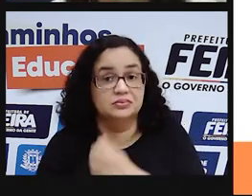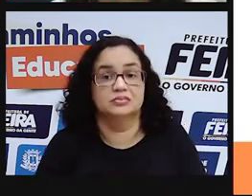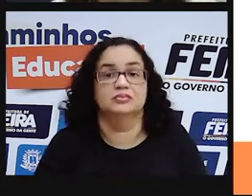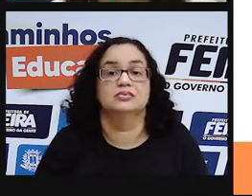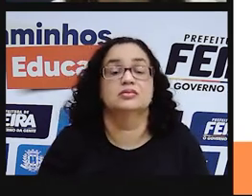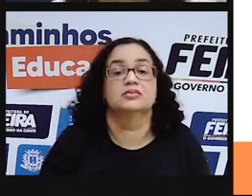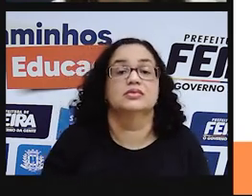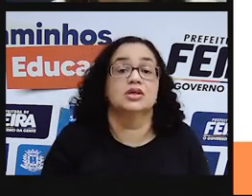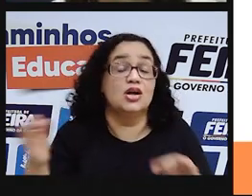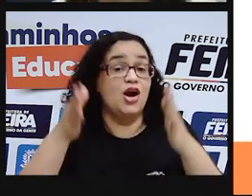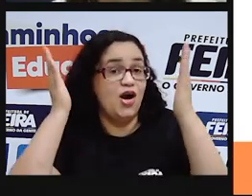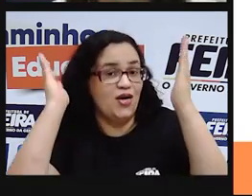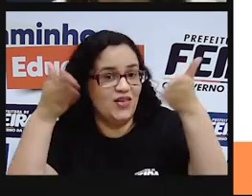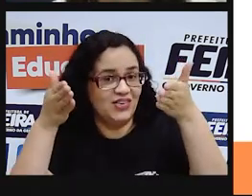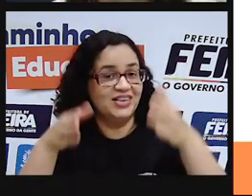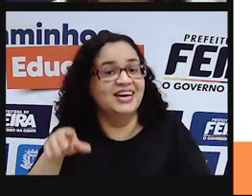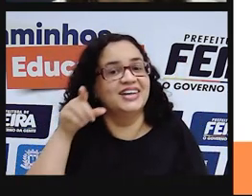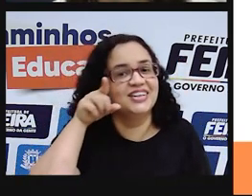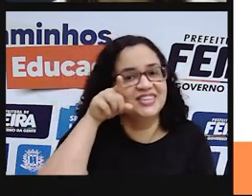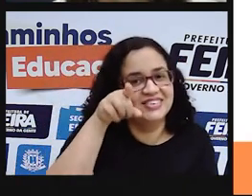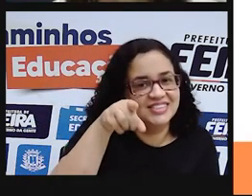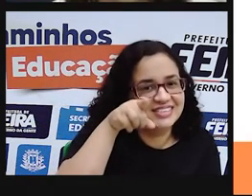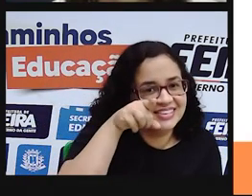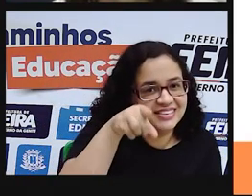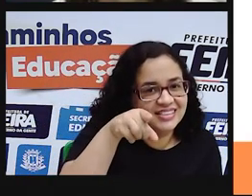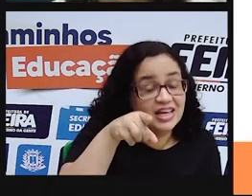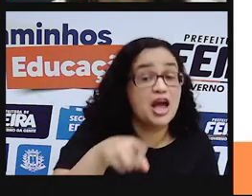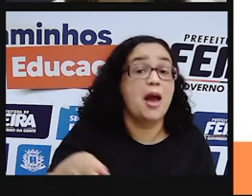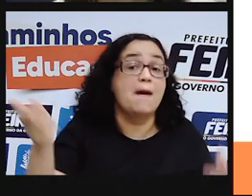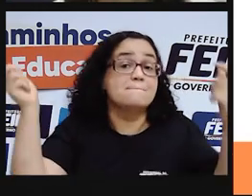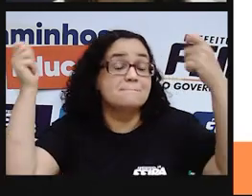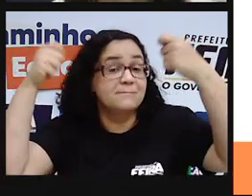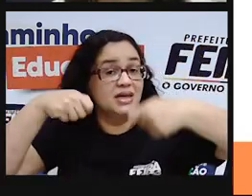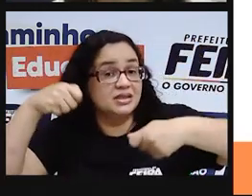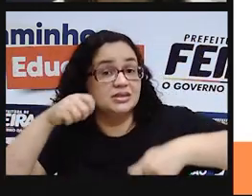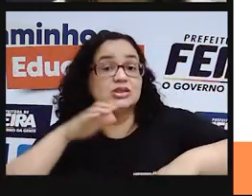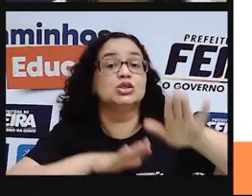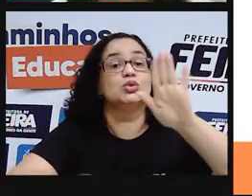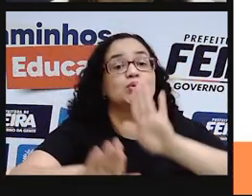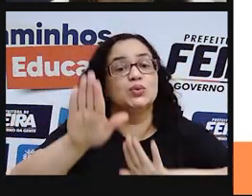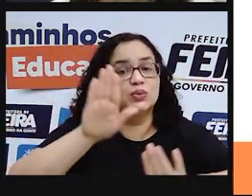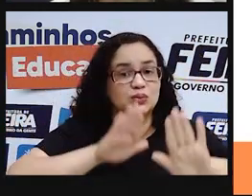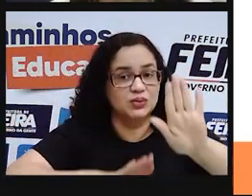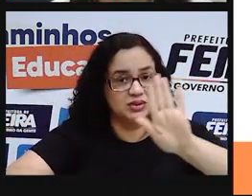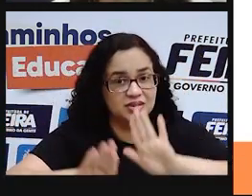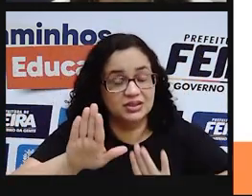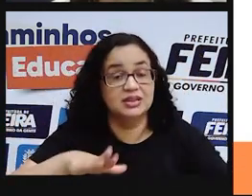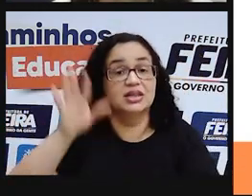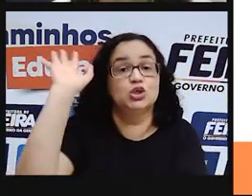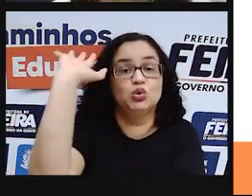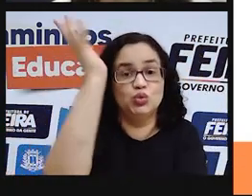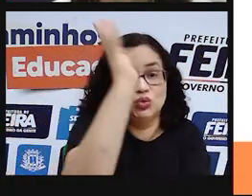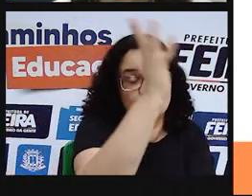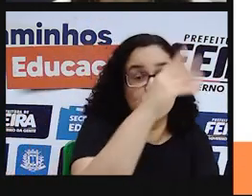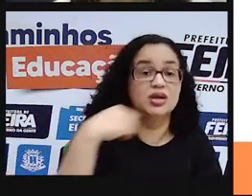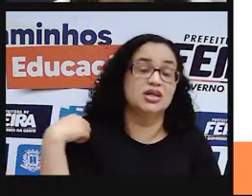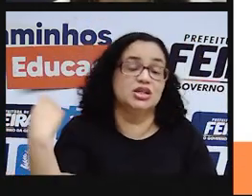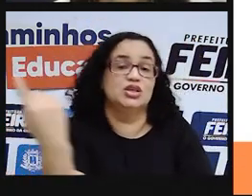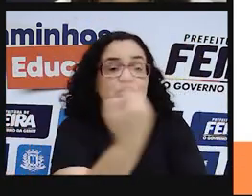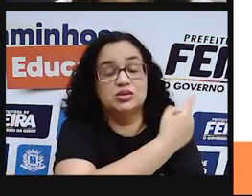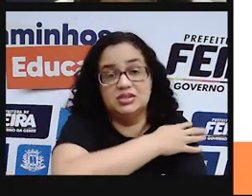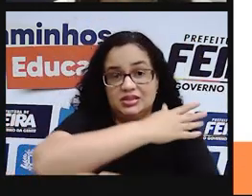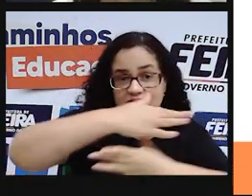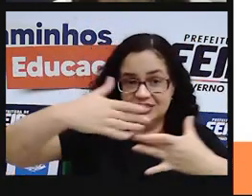não tinha agora é com você é preciso que o cuidado com as riquezas naturais na nossa cidade